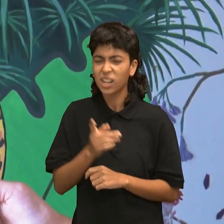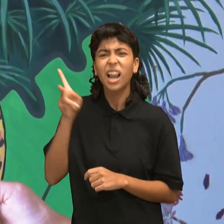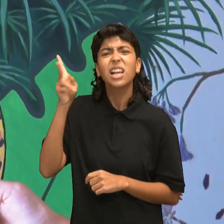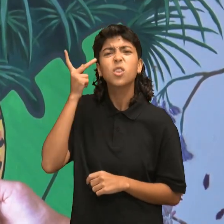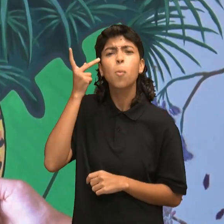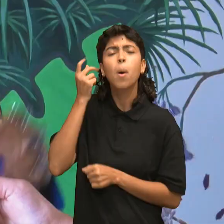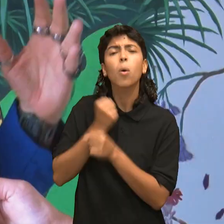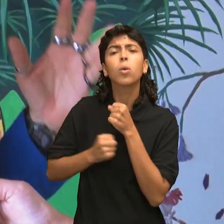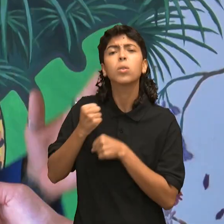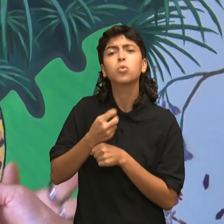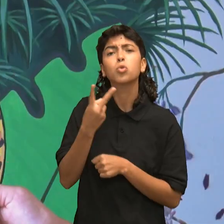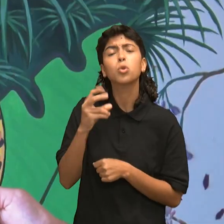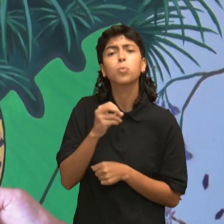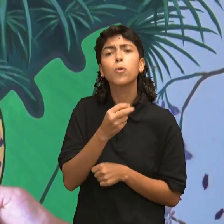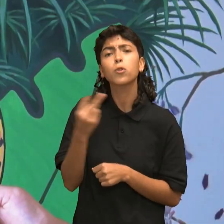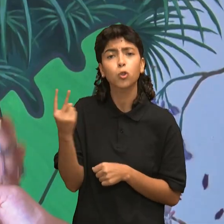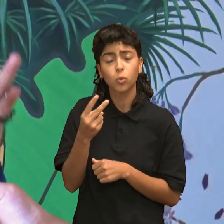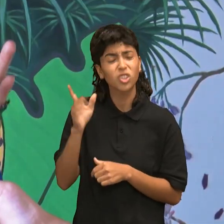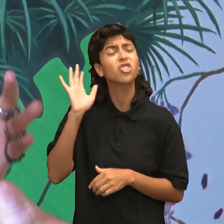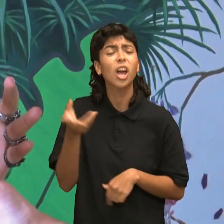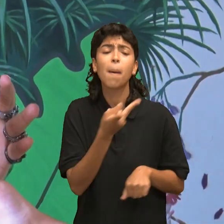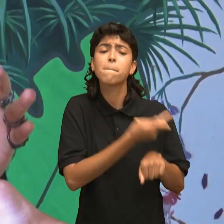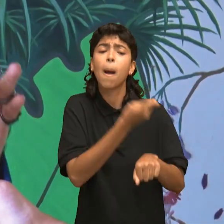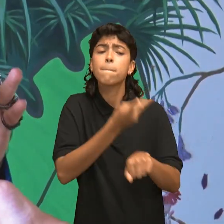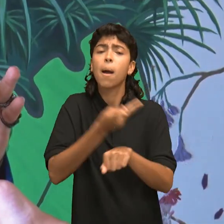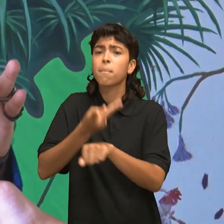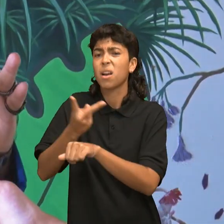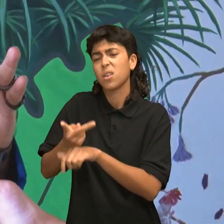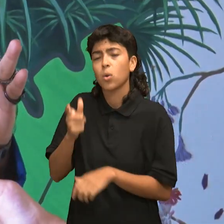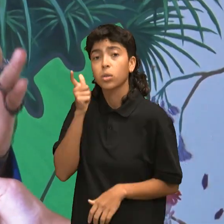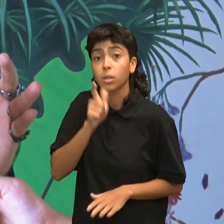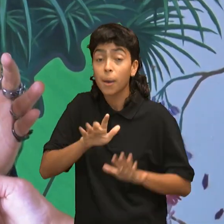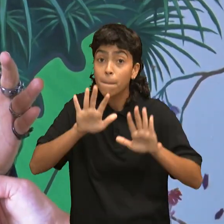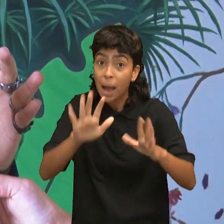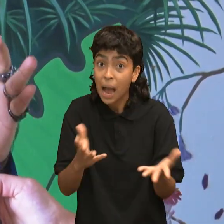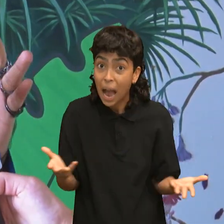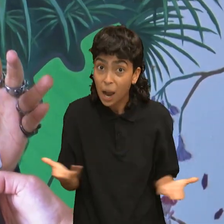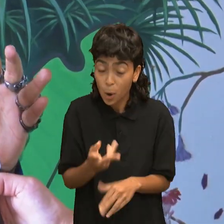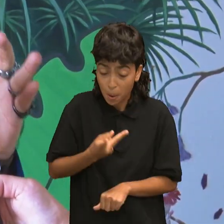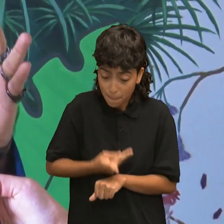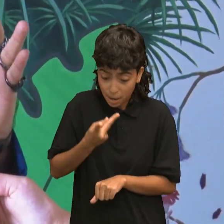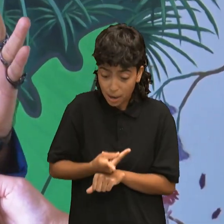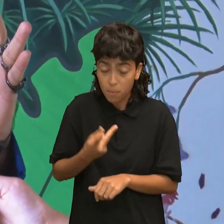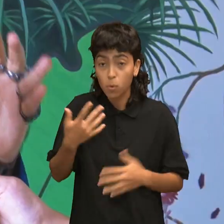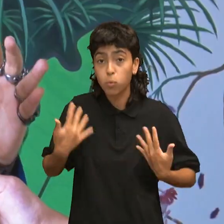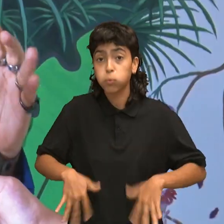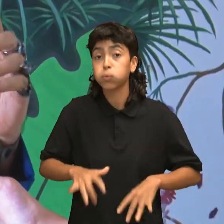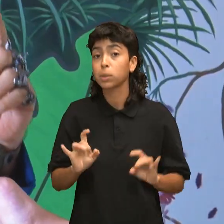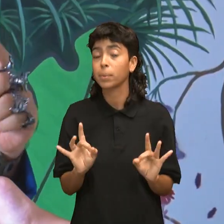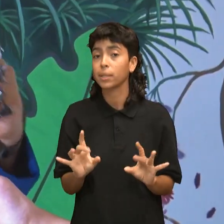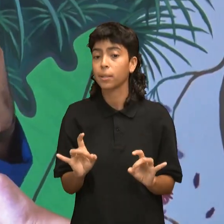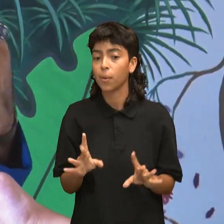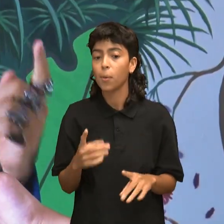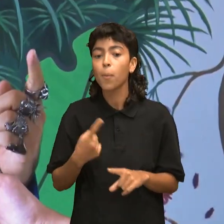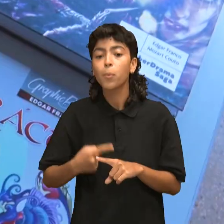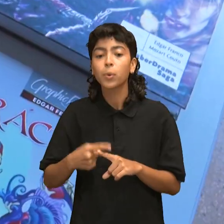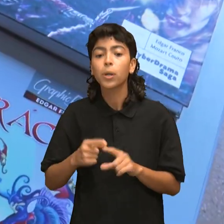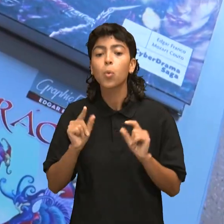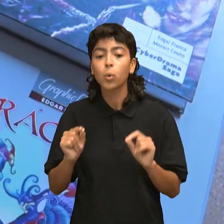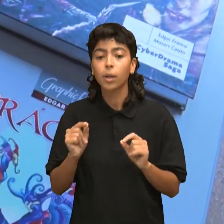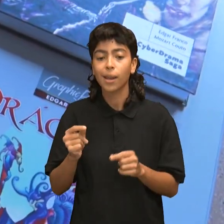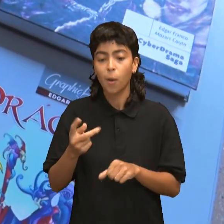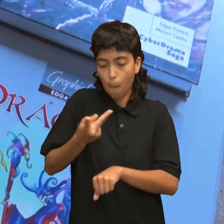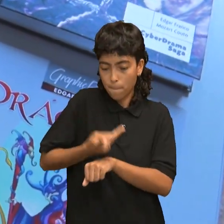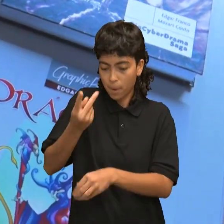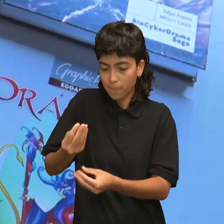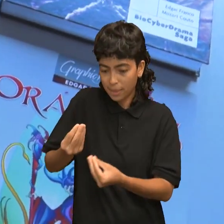2022, e entre vários prêmios. Mas dessa vez, esse prêmio para mim ele é muito especial, por quê? Porque ele premia a minha atuação. Ele é